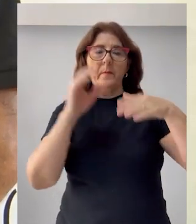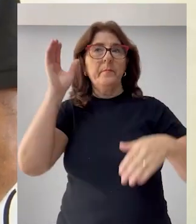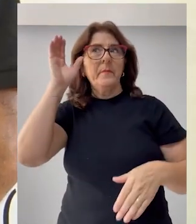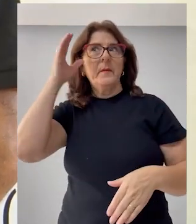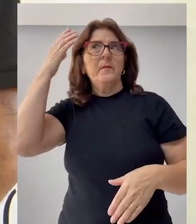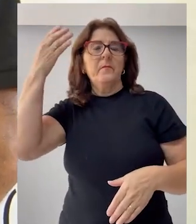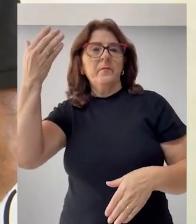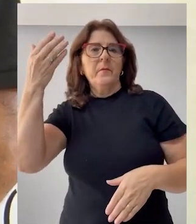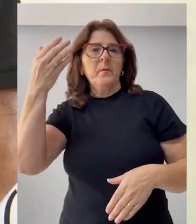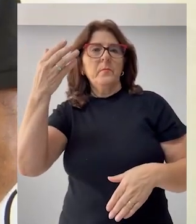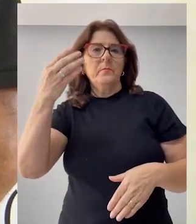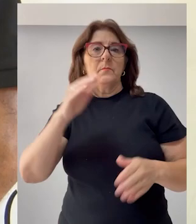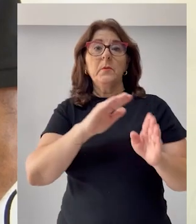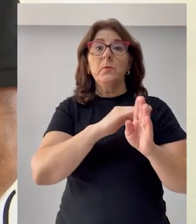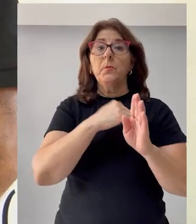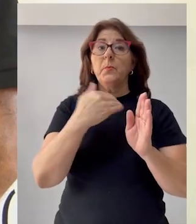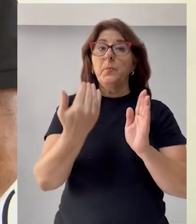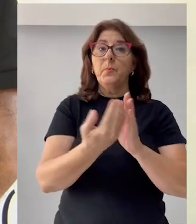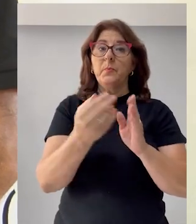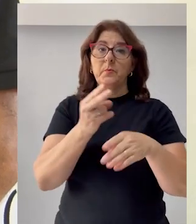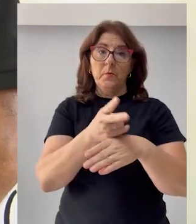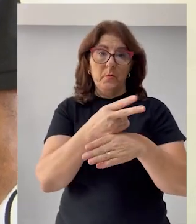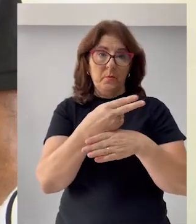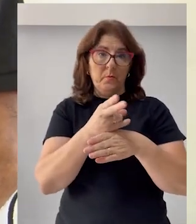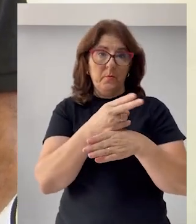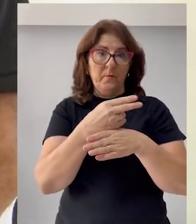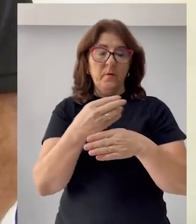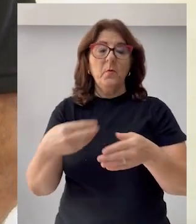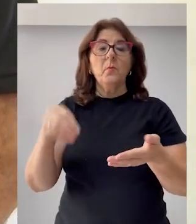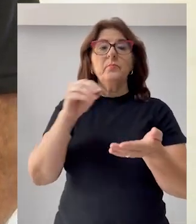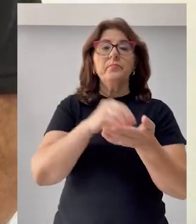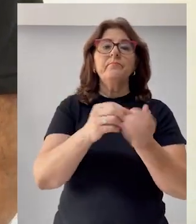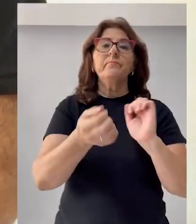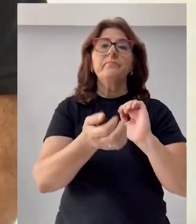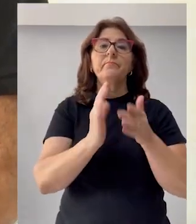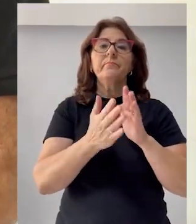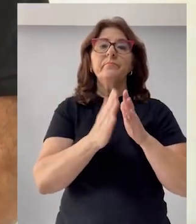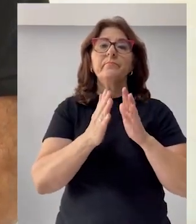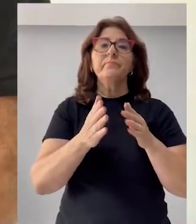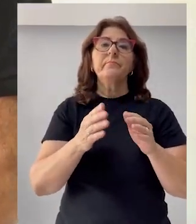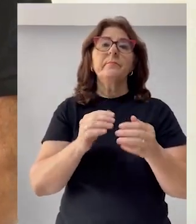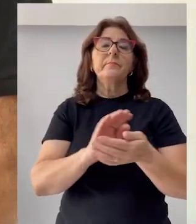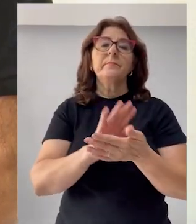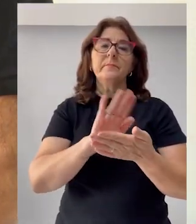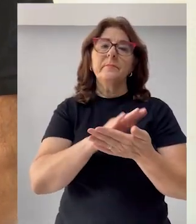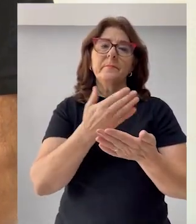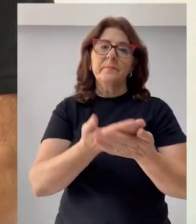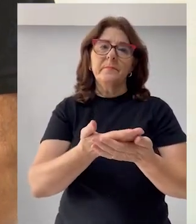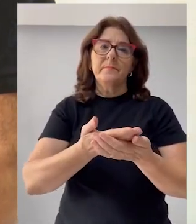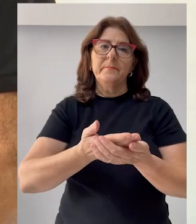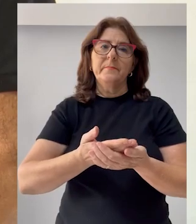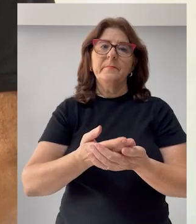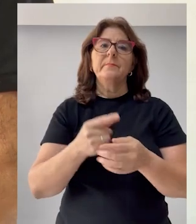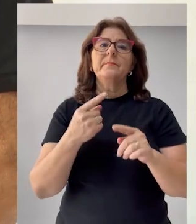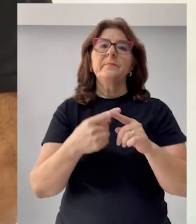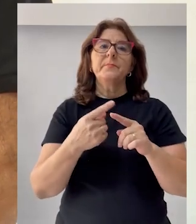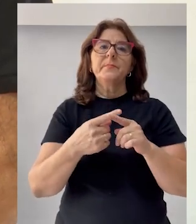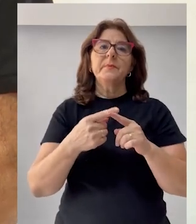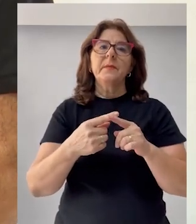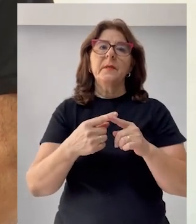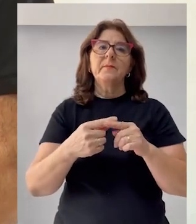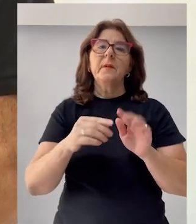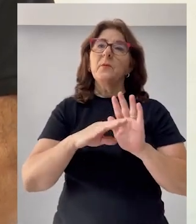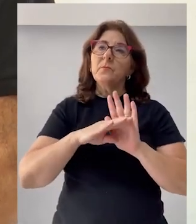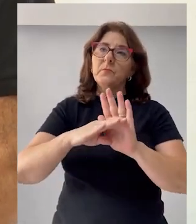decidiu colocar em todos os vídeos que nós publicamos, ou quase todos, a interpretação em libras, a fim de favorecer